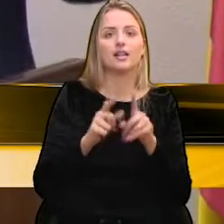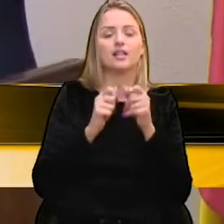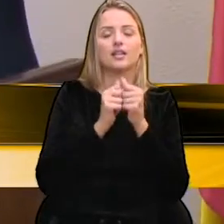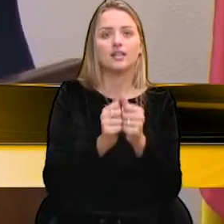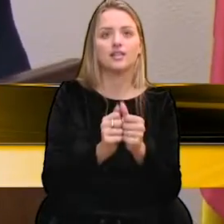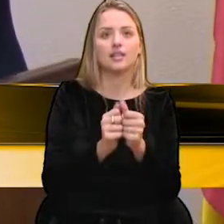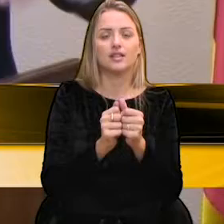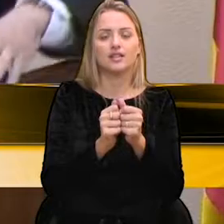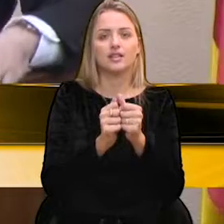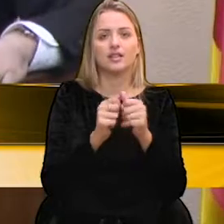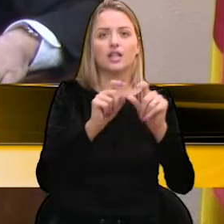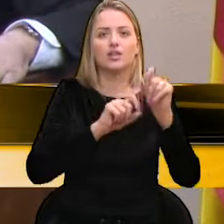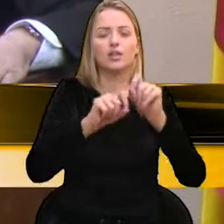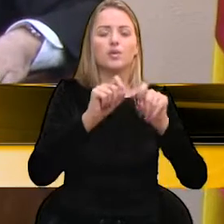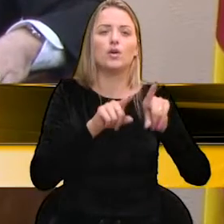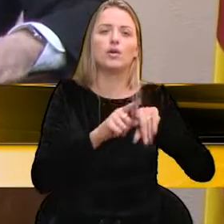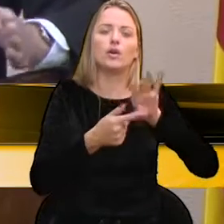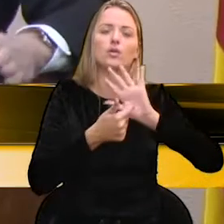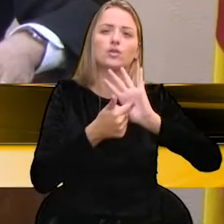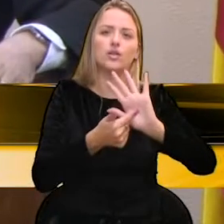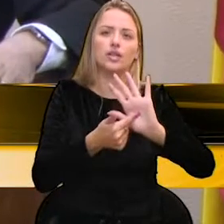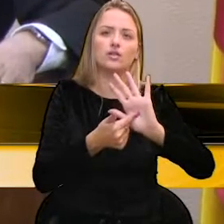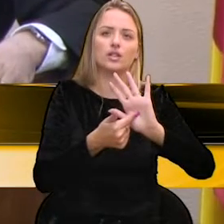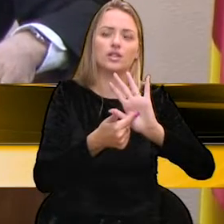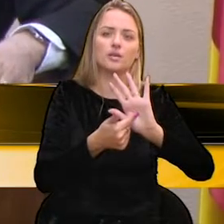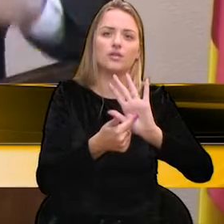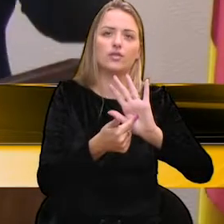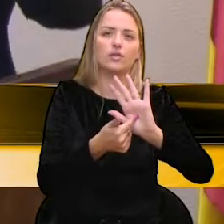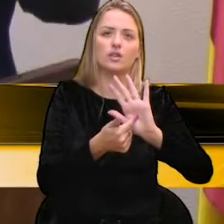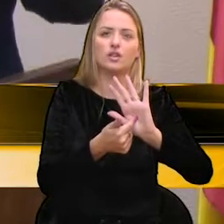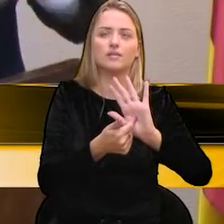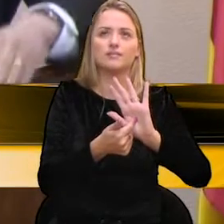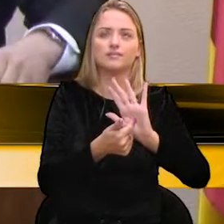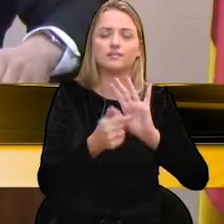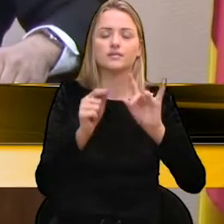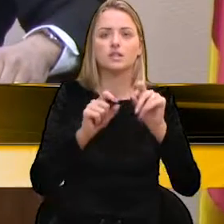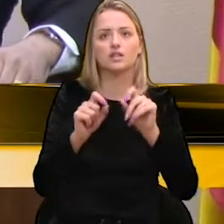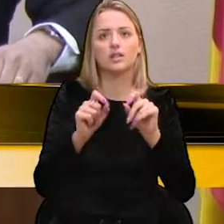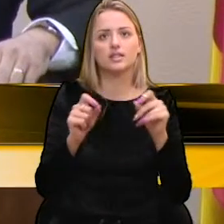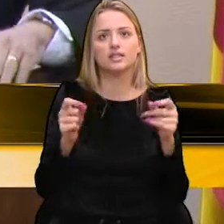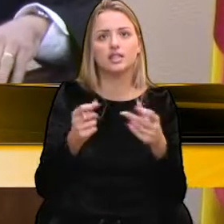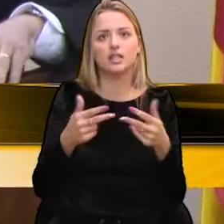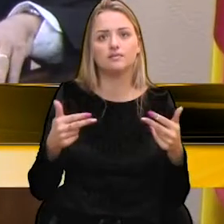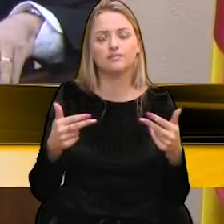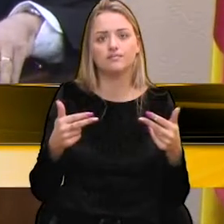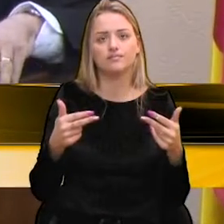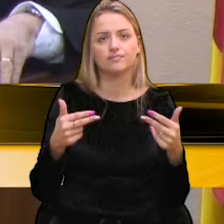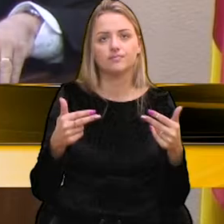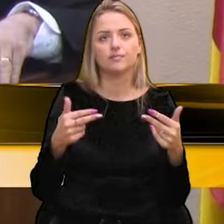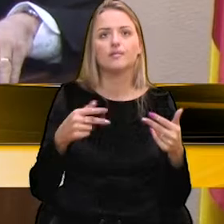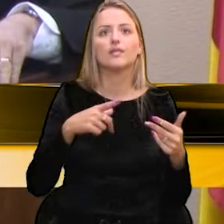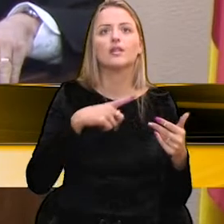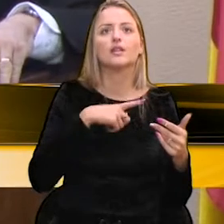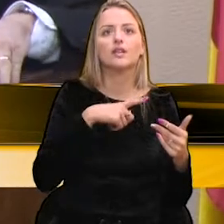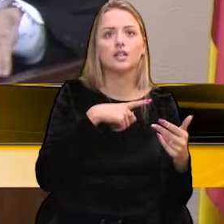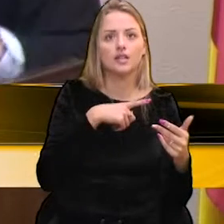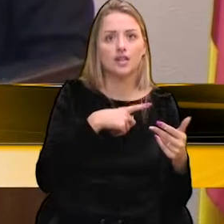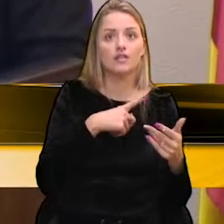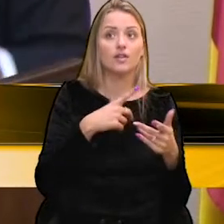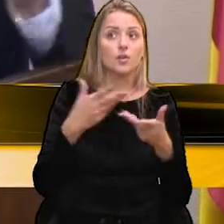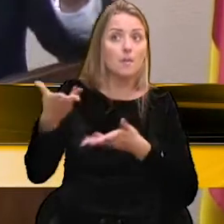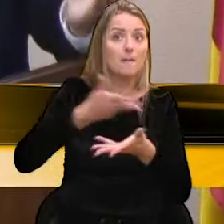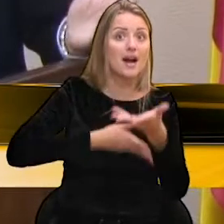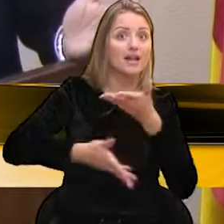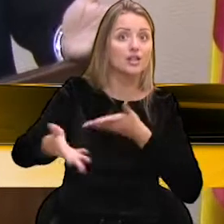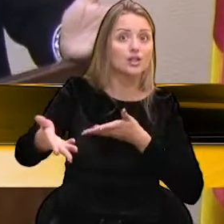de aperfeiçoamento nessas matérias tão importantes e que nós temos muito a, inclusive, trocar